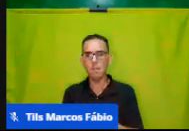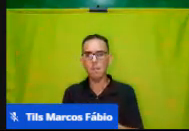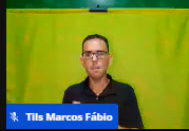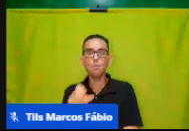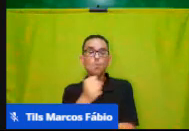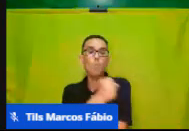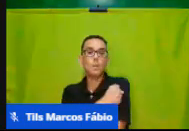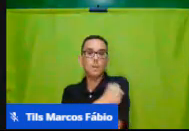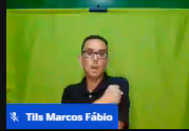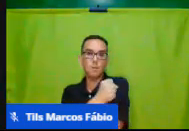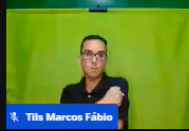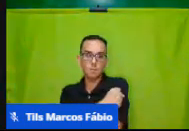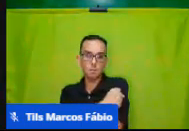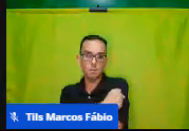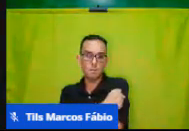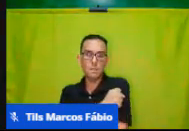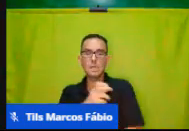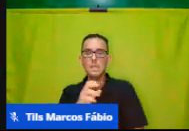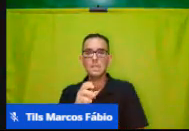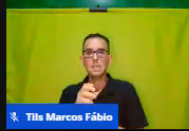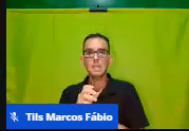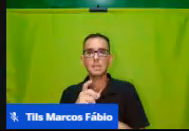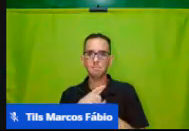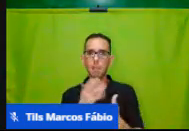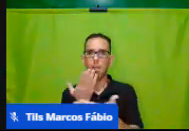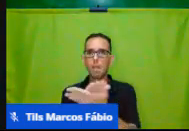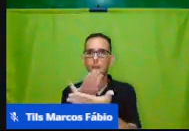ano, né, em relação às aulas